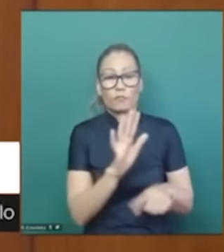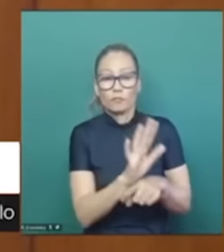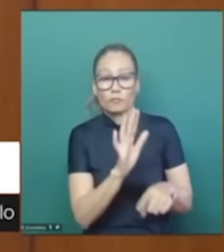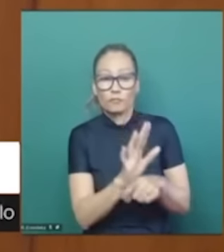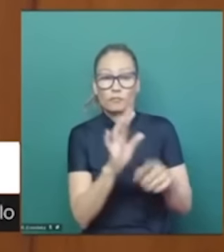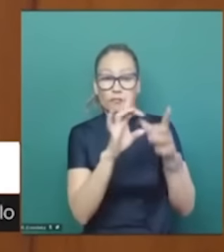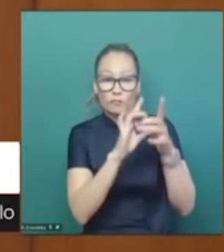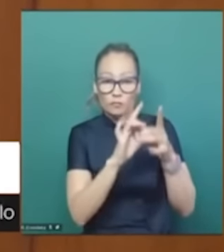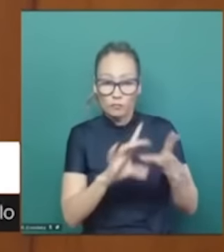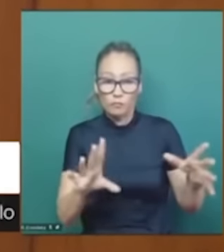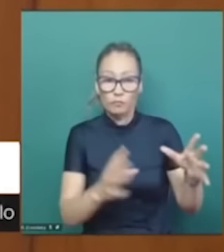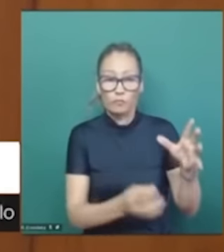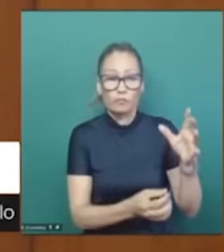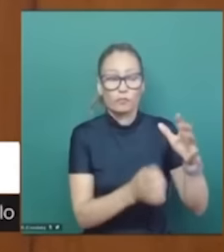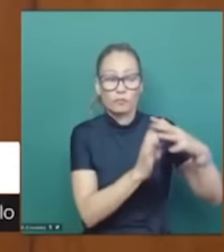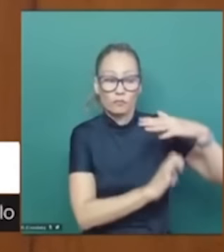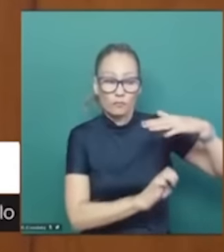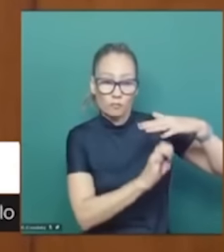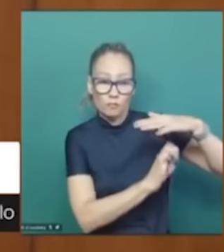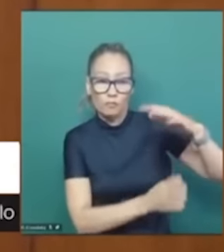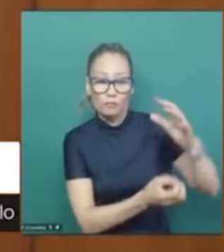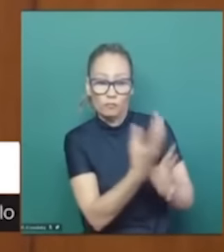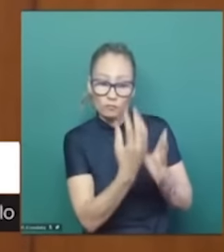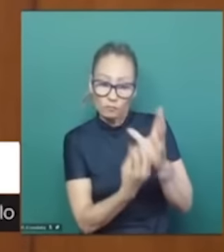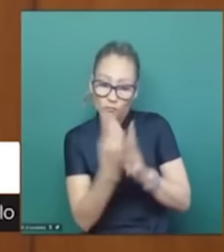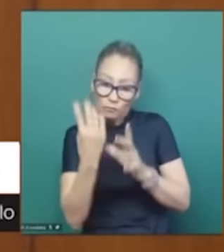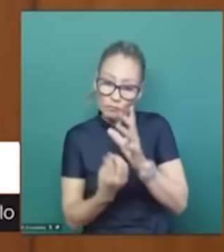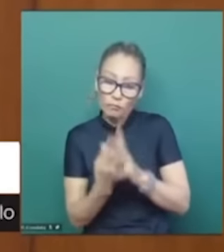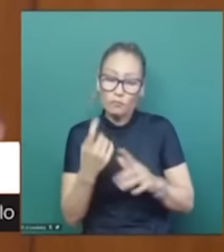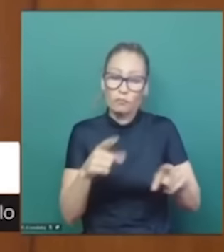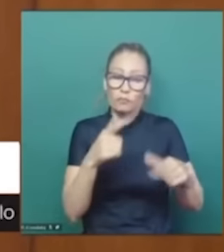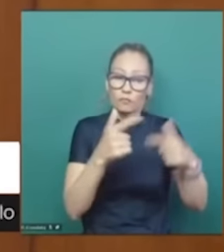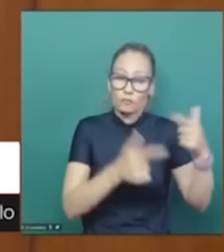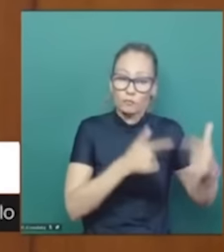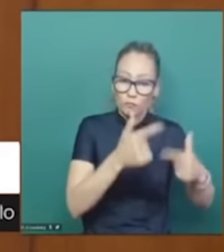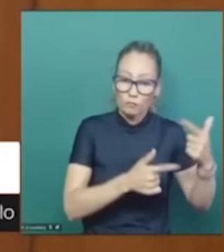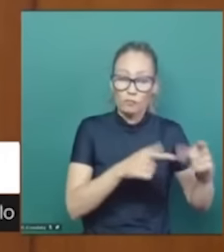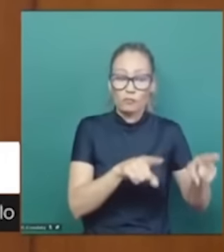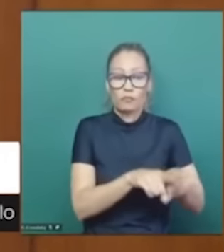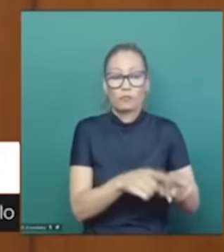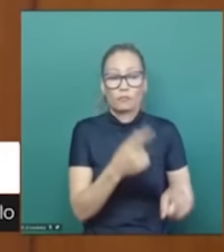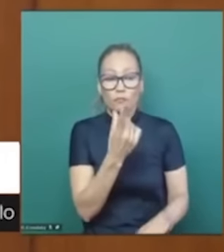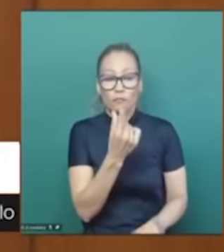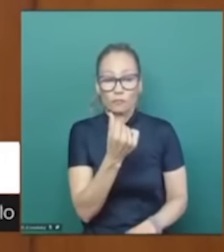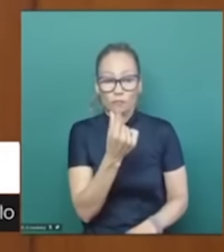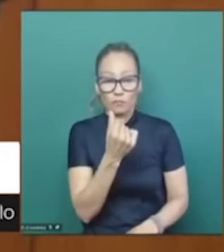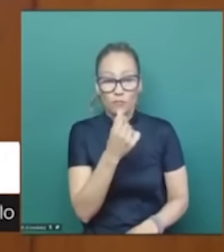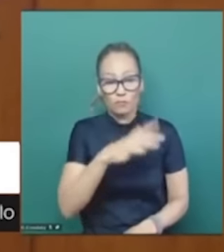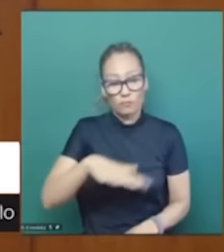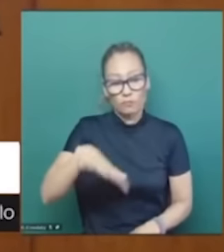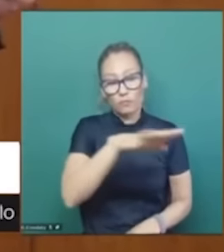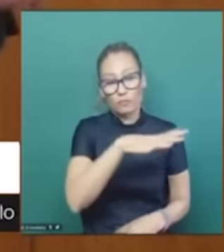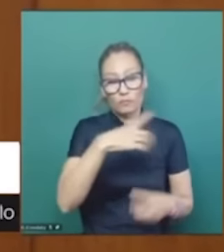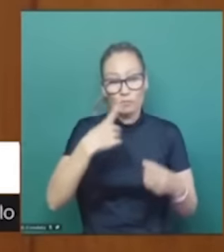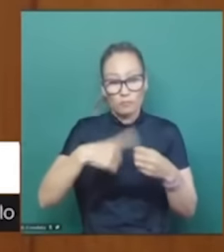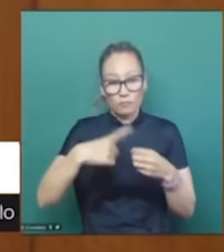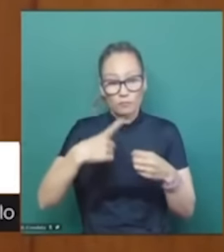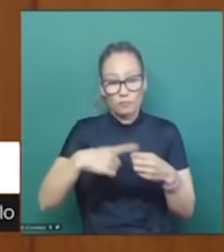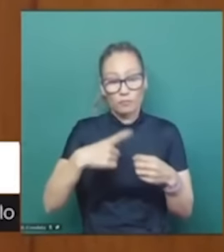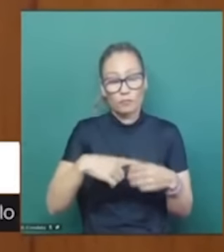e eu defendo que as pessoas tenham liberdade para gerar emprego e renda na cidade. O que é bastante curioso é que, ao longo dos anos,